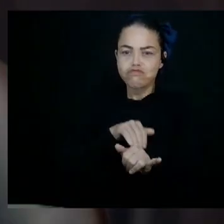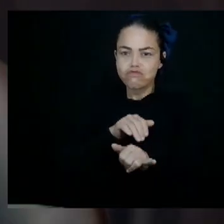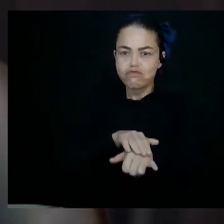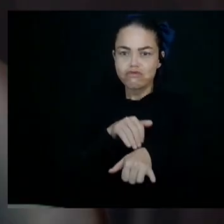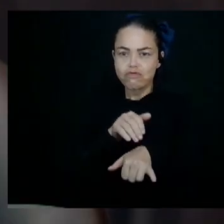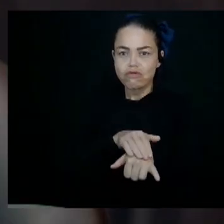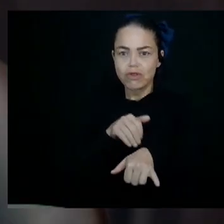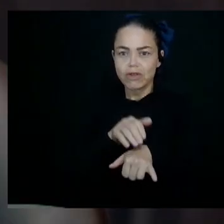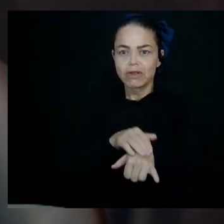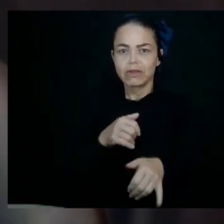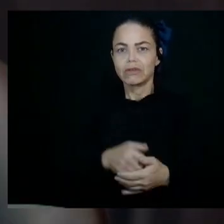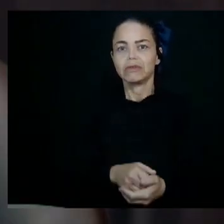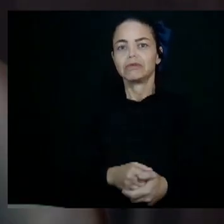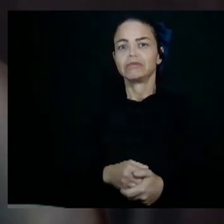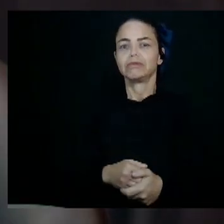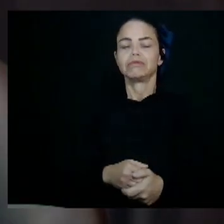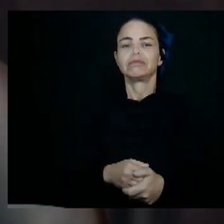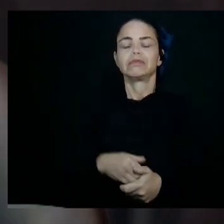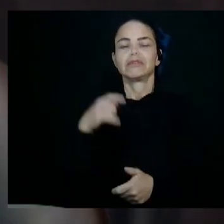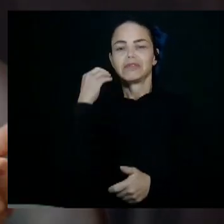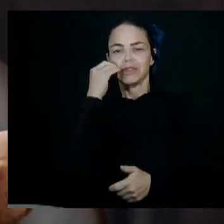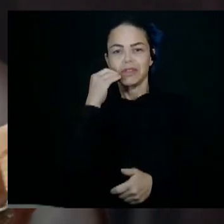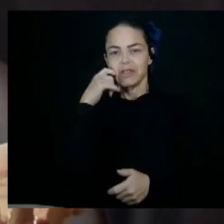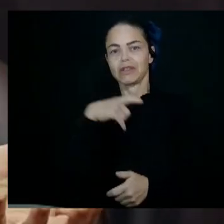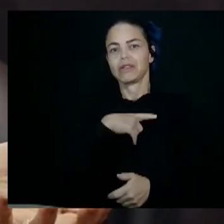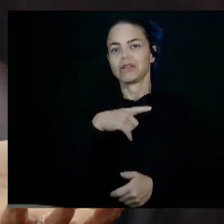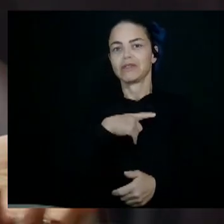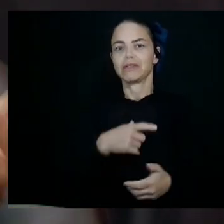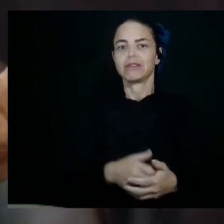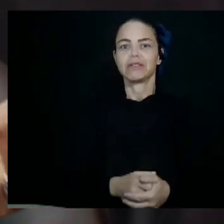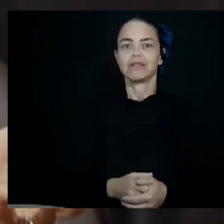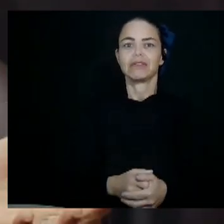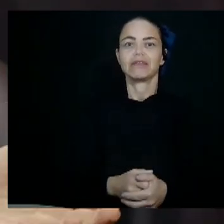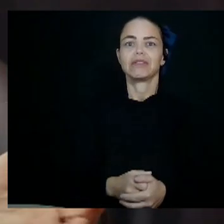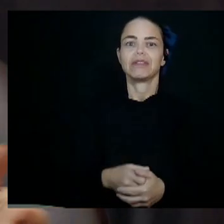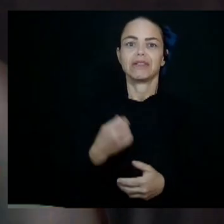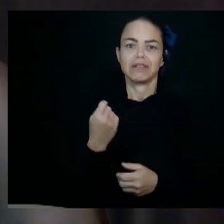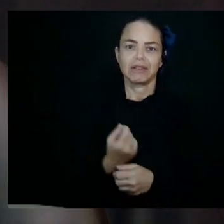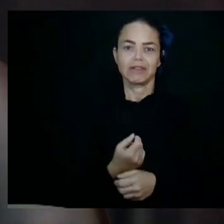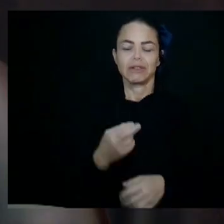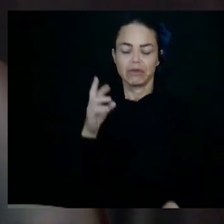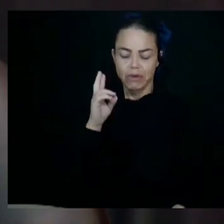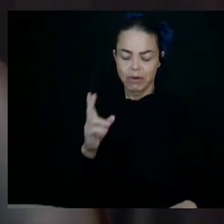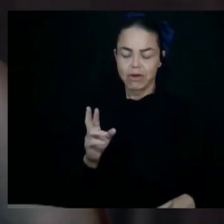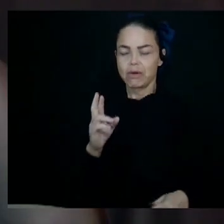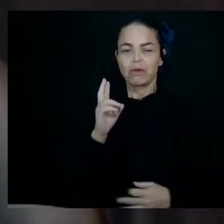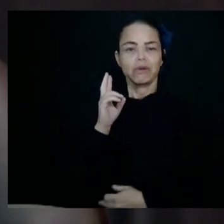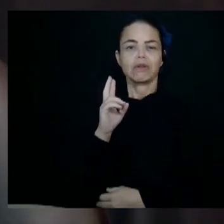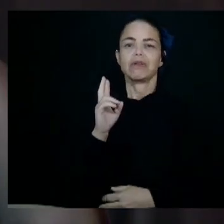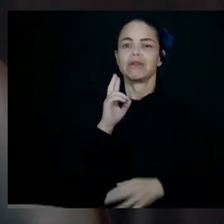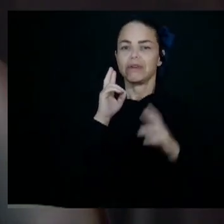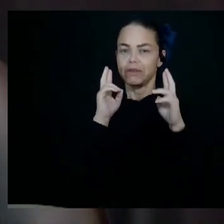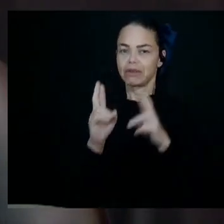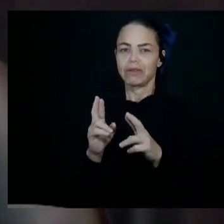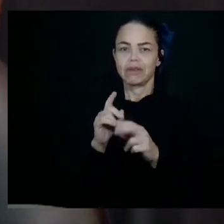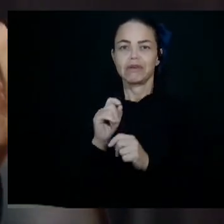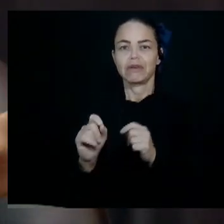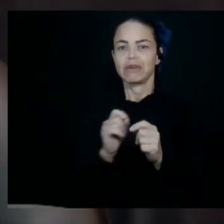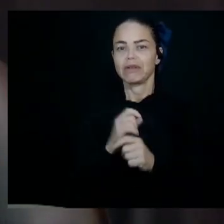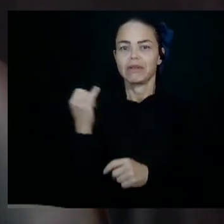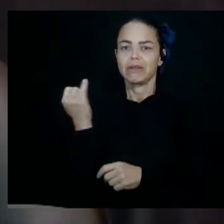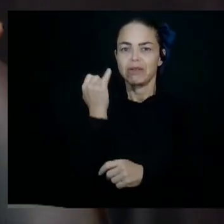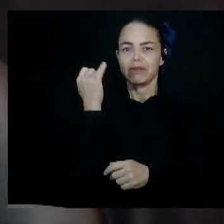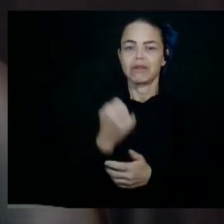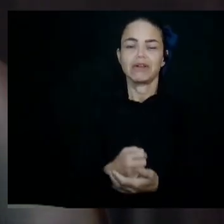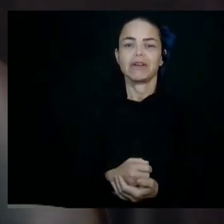só. surpreende. Eu já tive essa experiência também. Então, né? é a questão do respeito, é a questão de que o que é mais importante quando